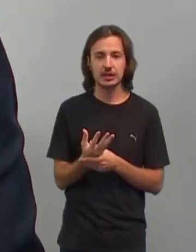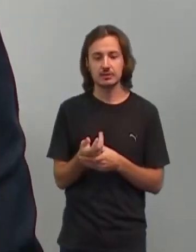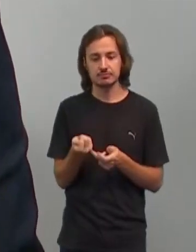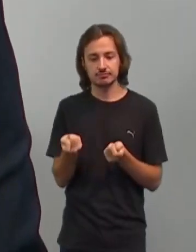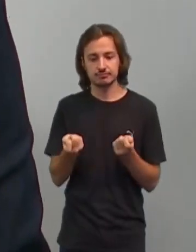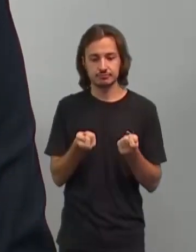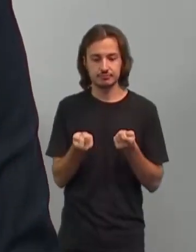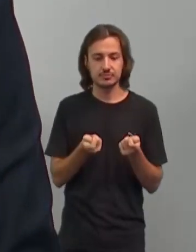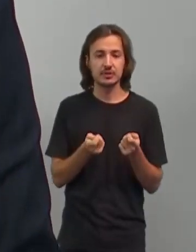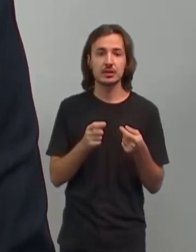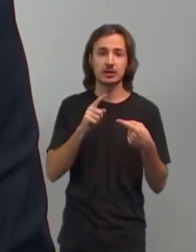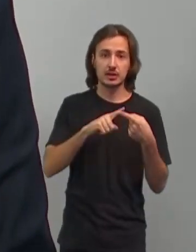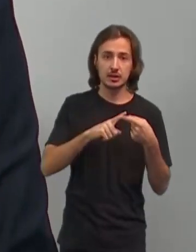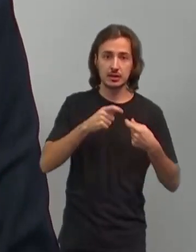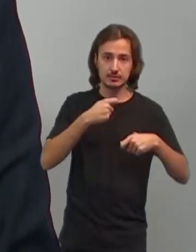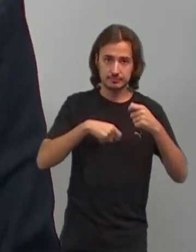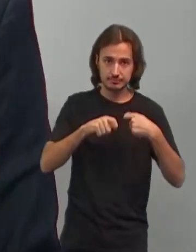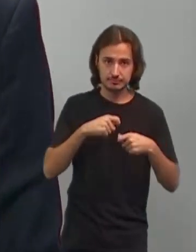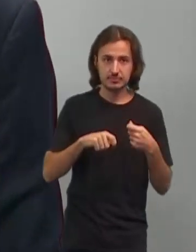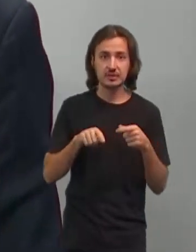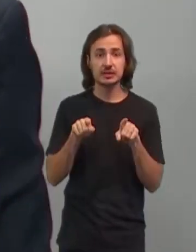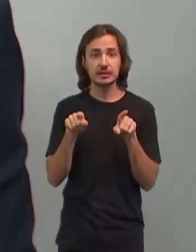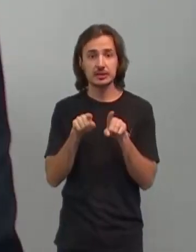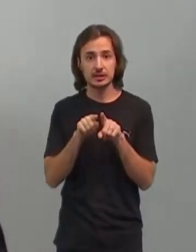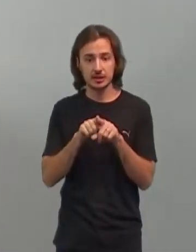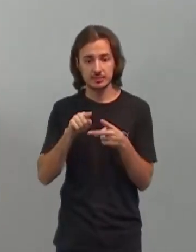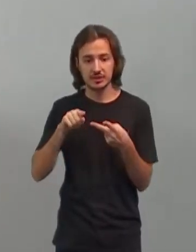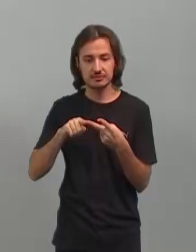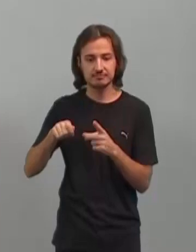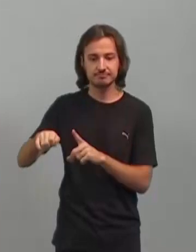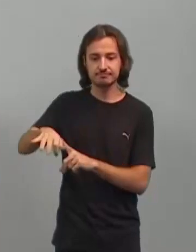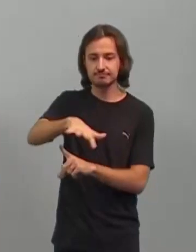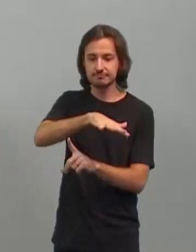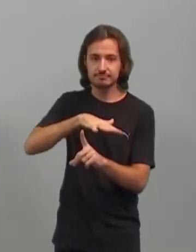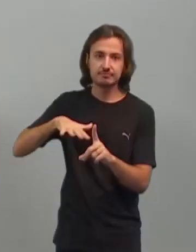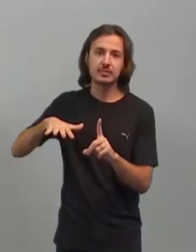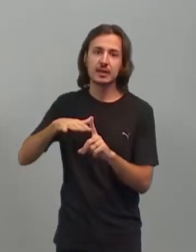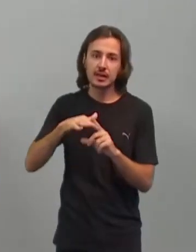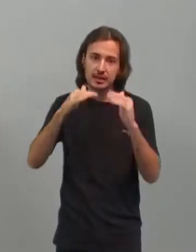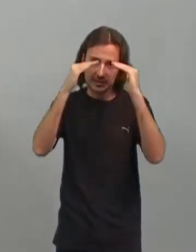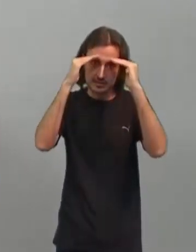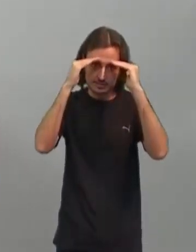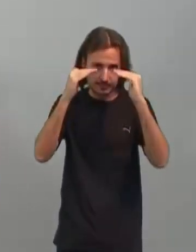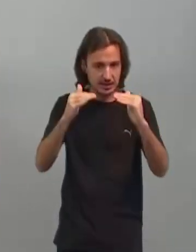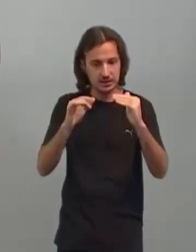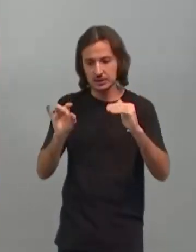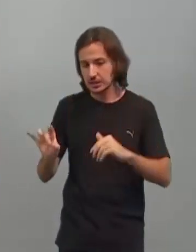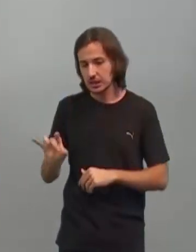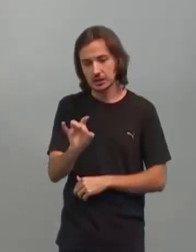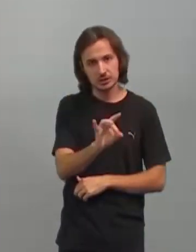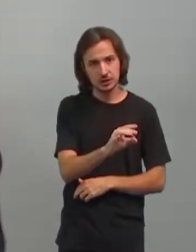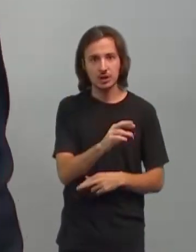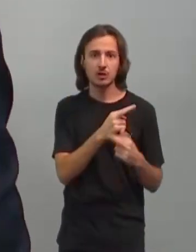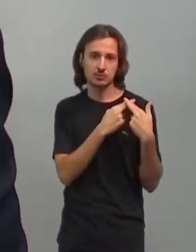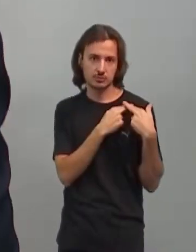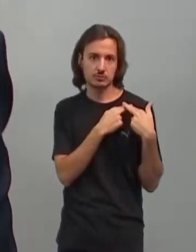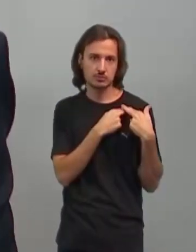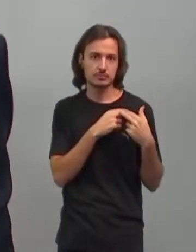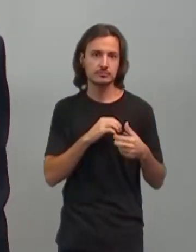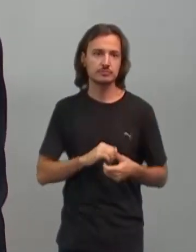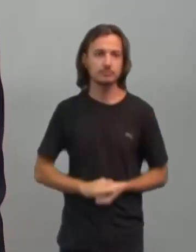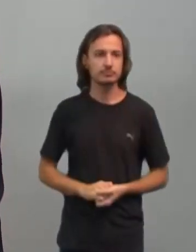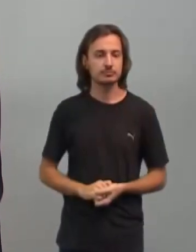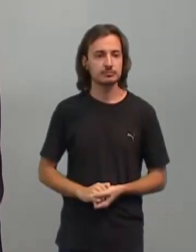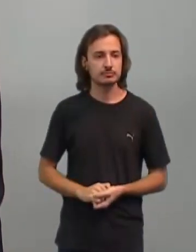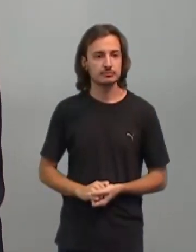da administração pública quanto na esfera social, respeitando a autonomia das partes envolvidas. Esse